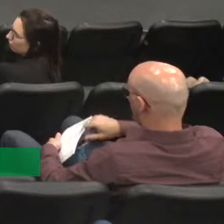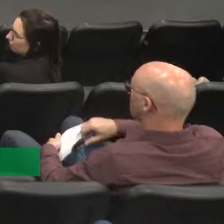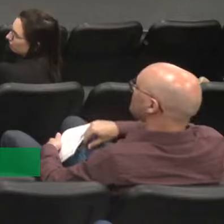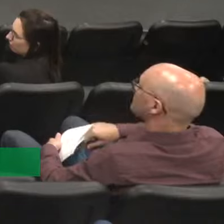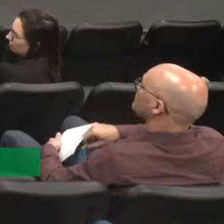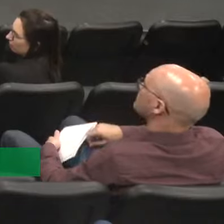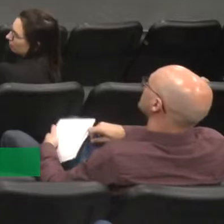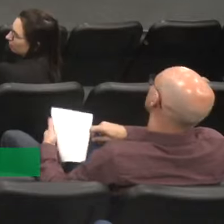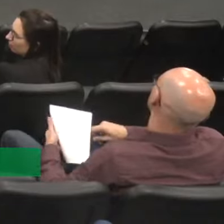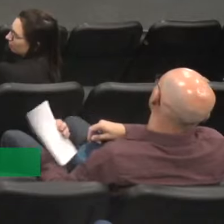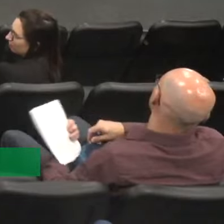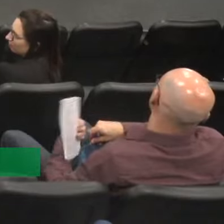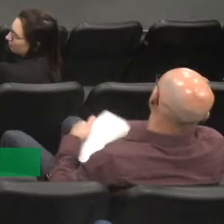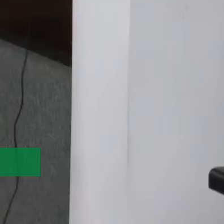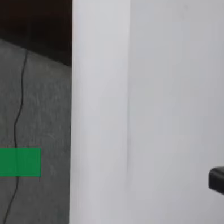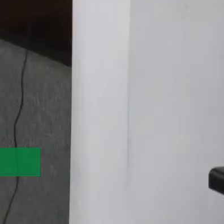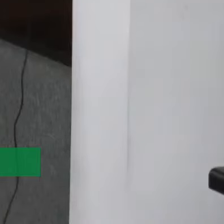municipal e estadual.